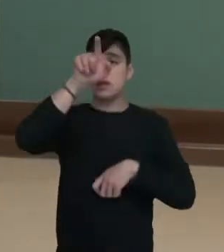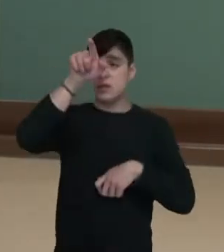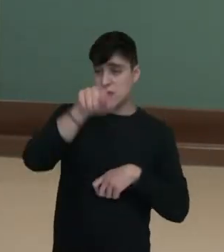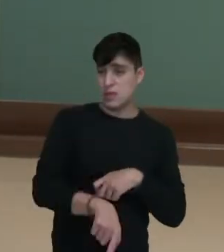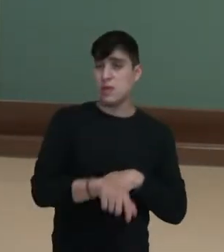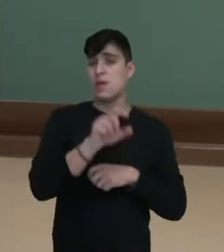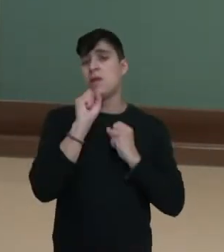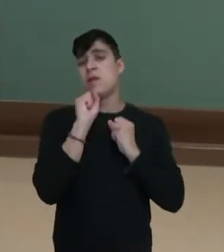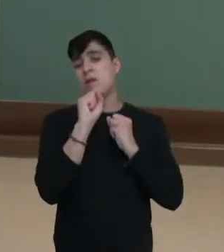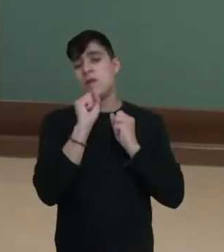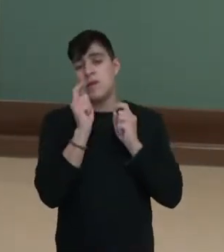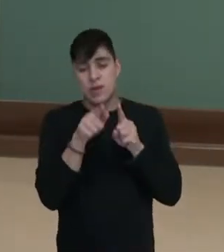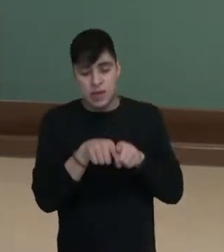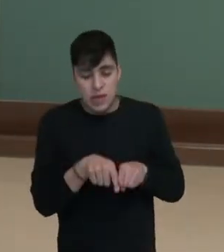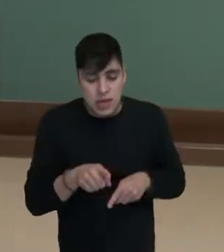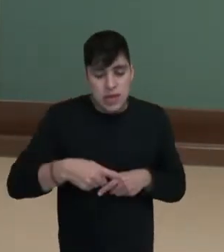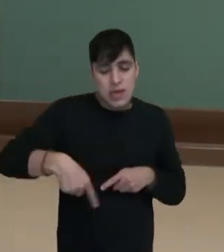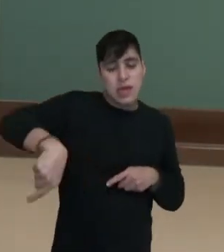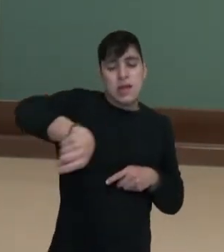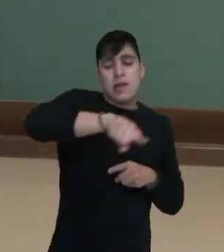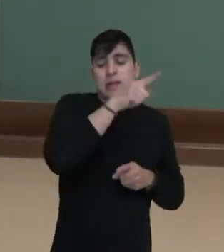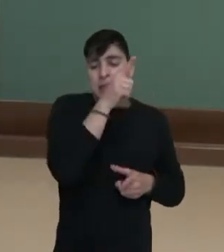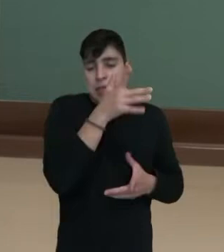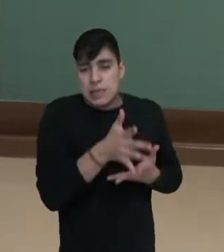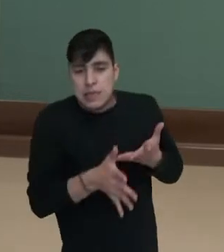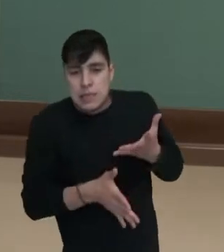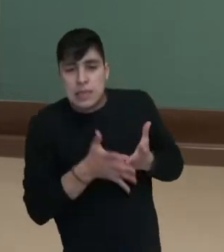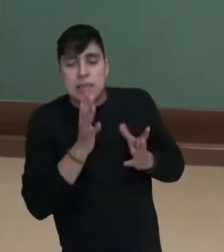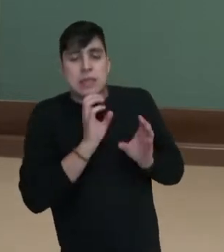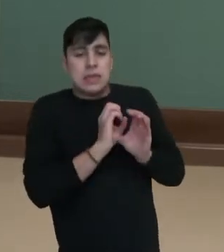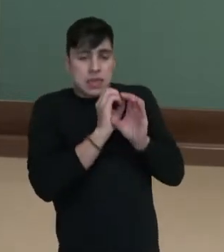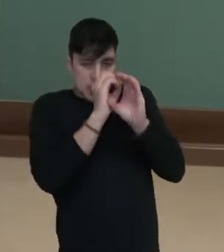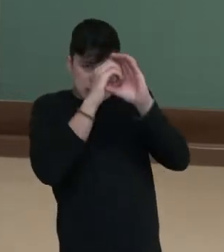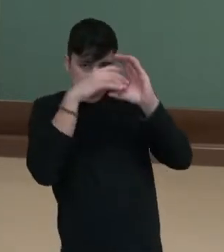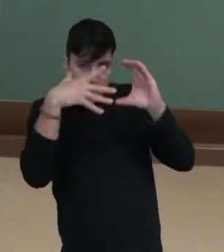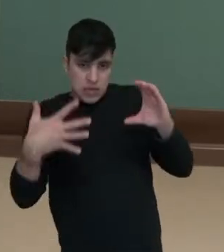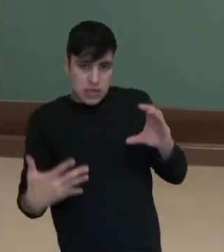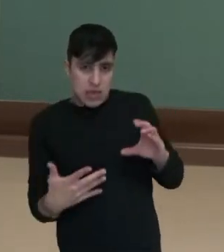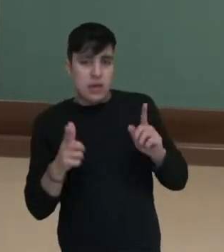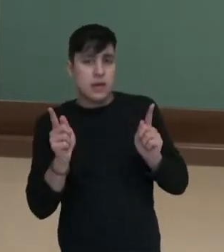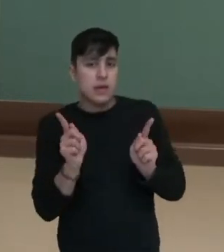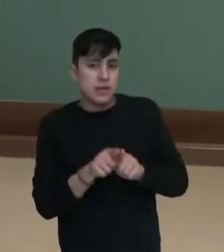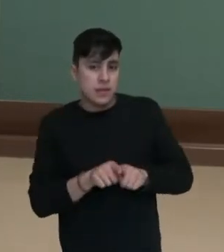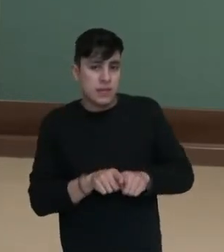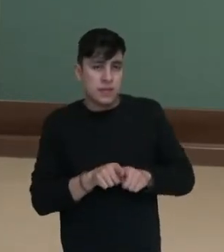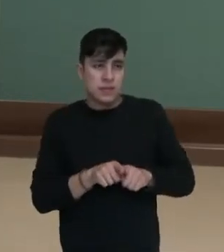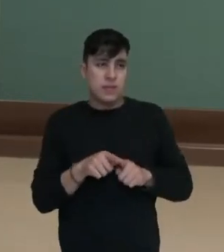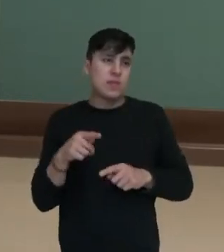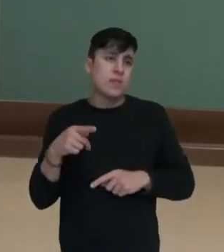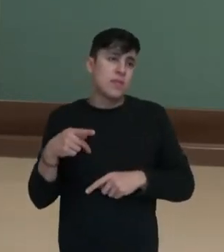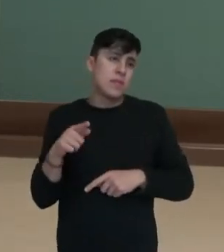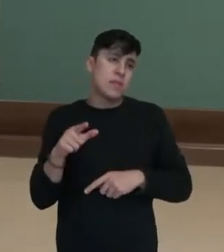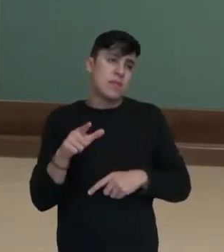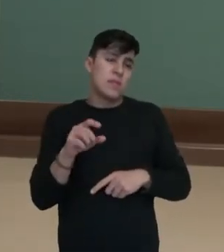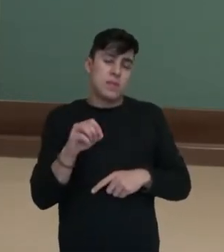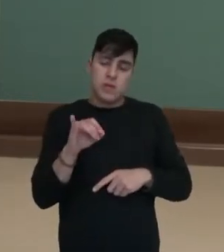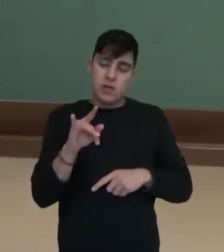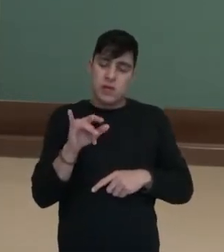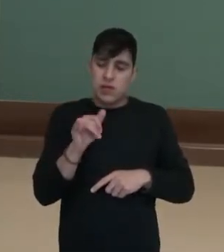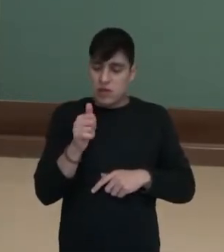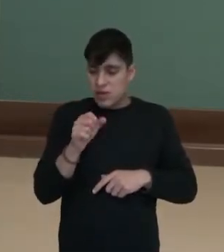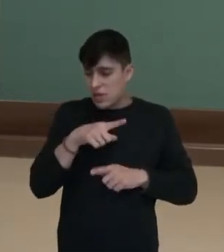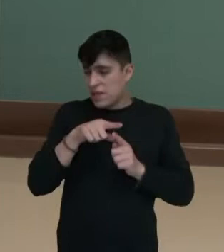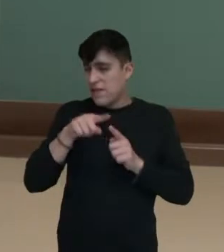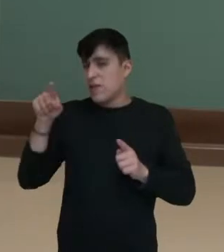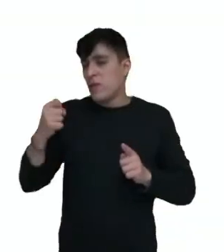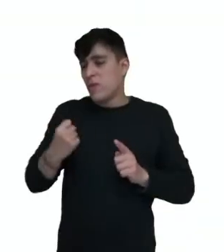lugar pode também comprometer essas características. E também pode ser aqui, ó, ploidias, quando é o número de variações.